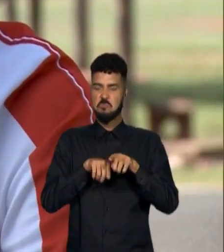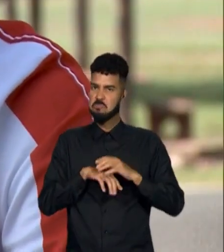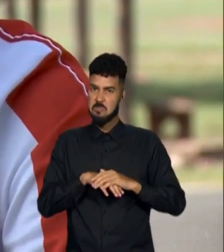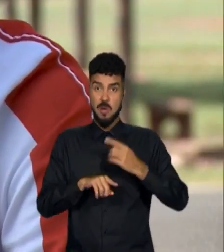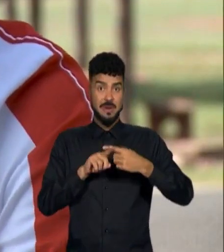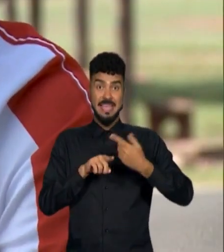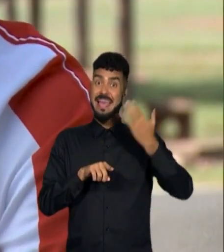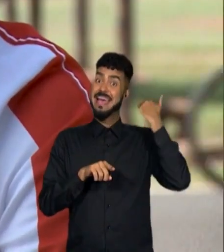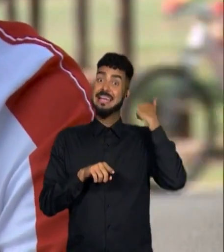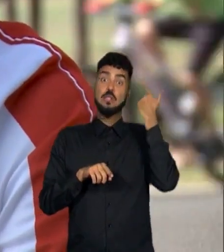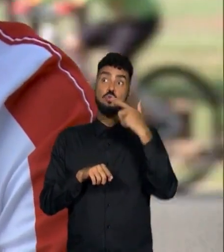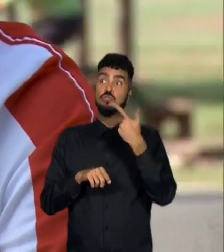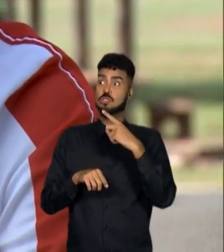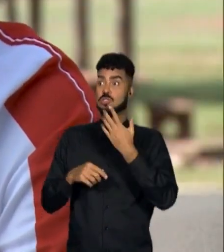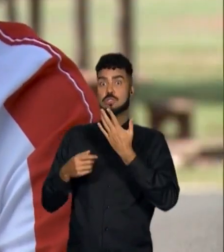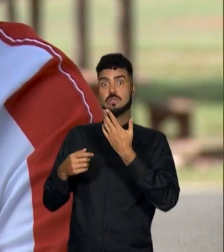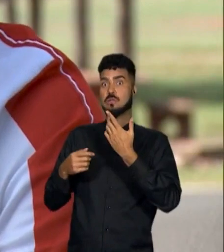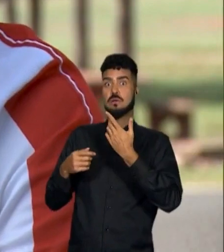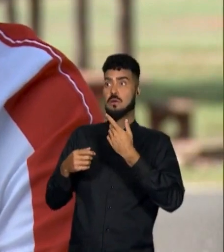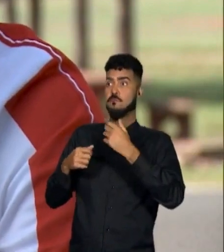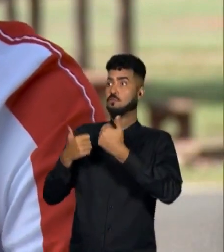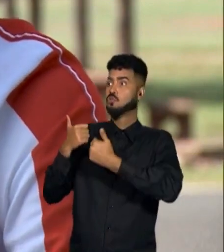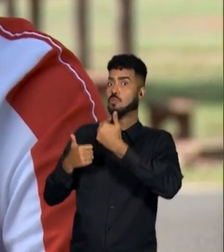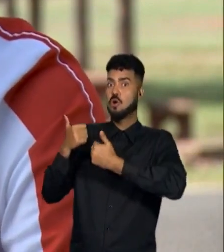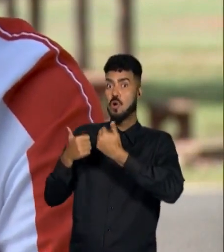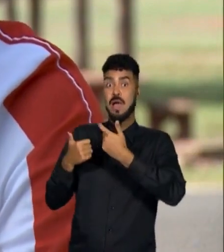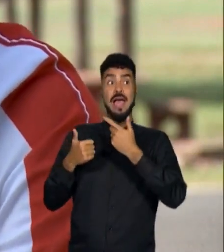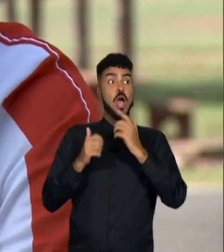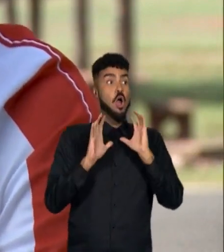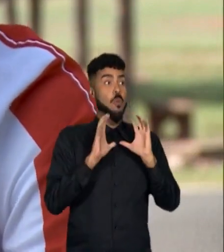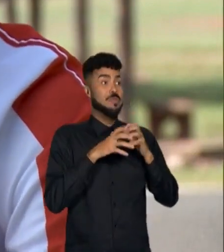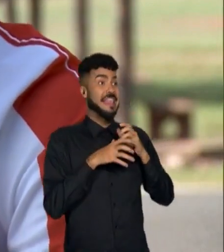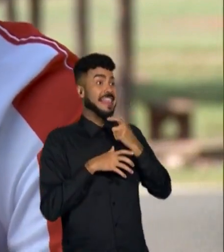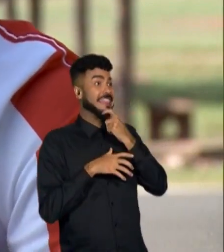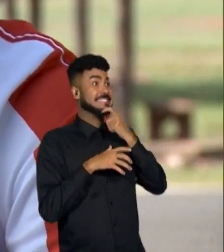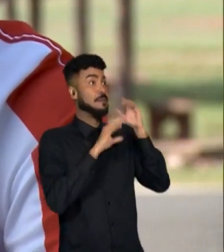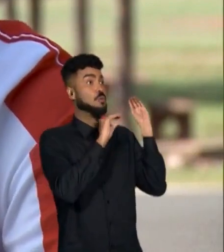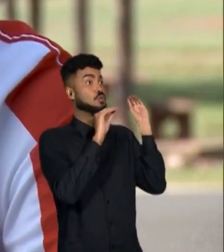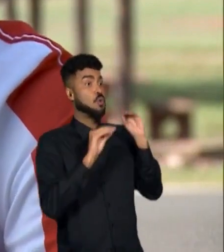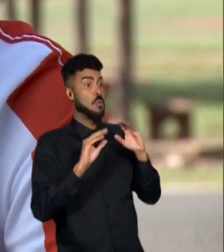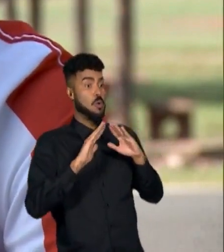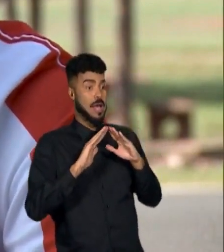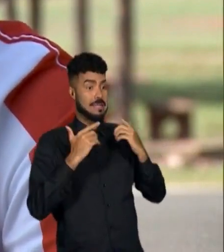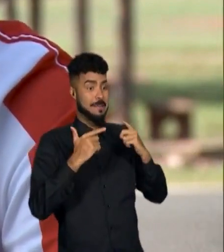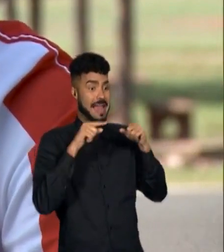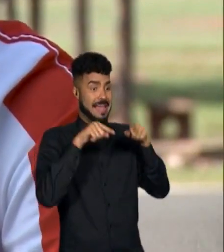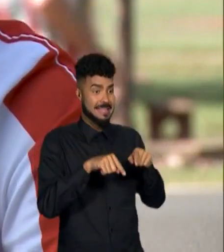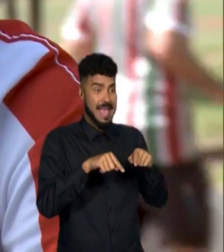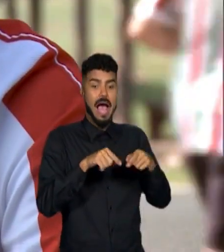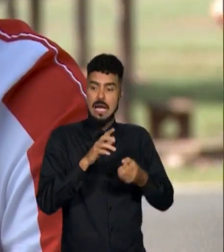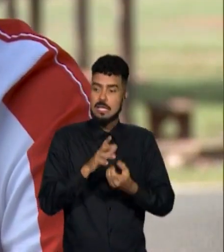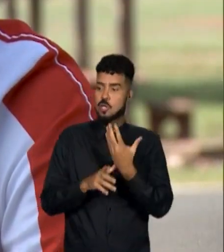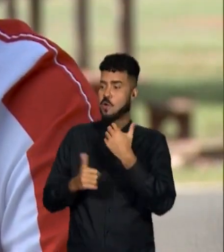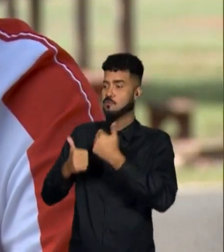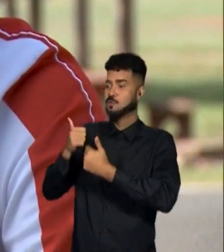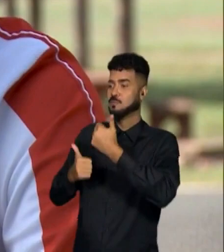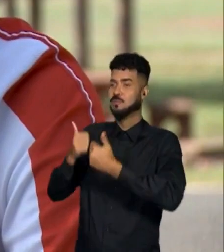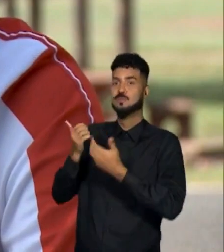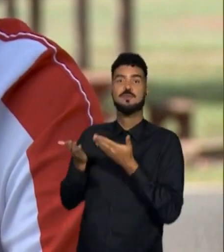bairro sem a comunidade inglesa que foi morar lá, que foi trabalhar lá, e não há condição nenhuma de você